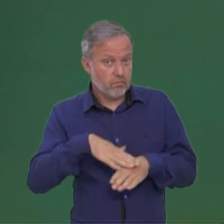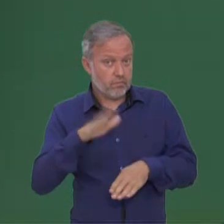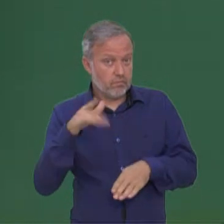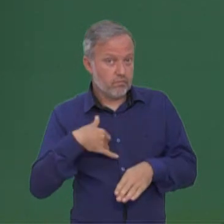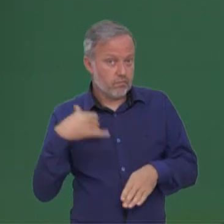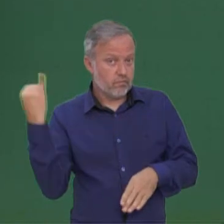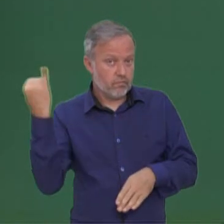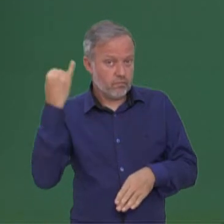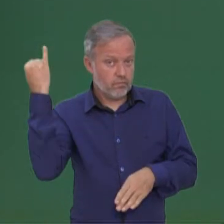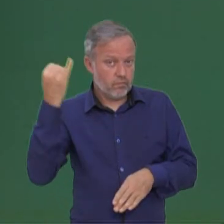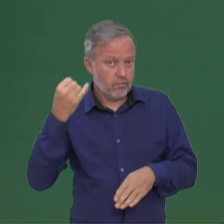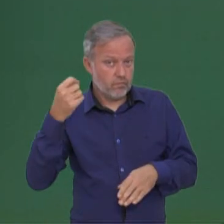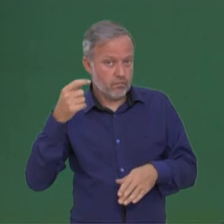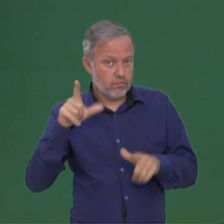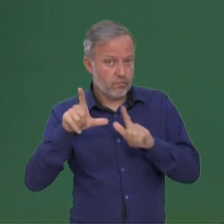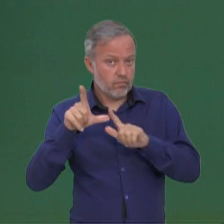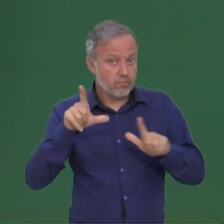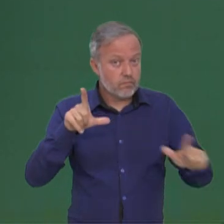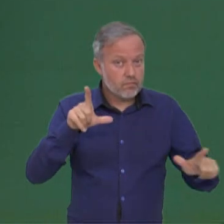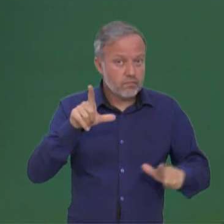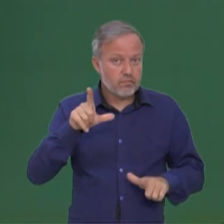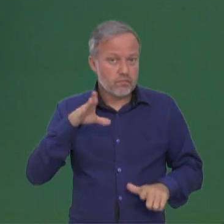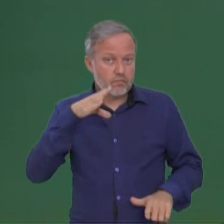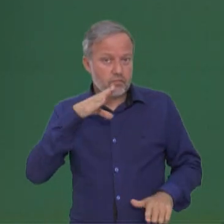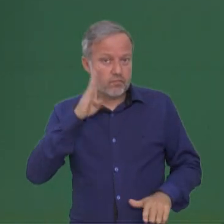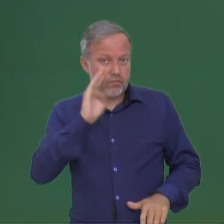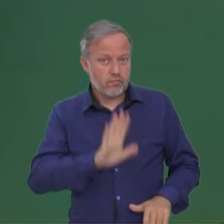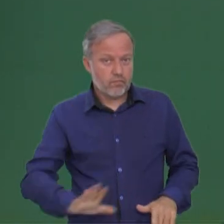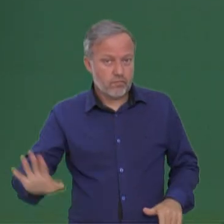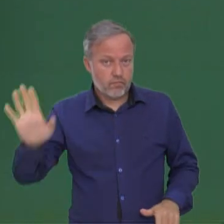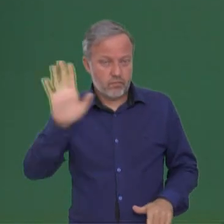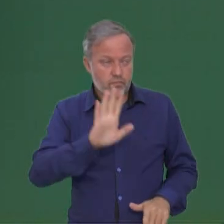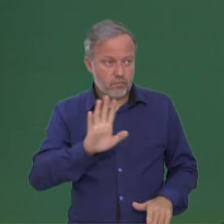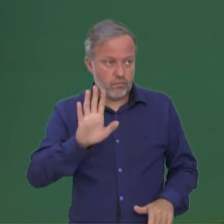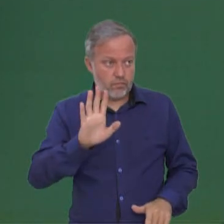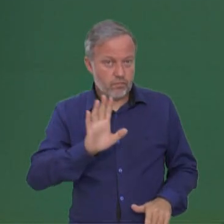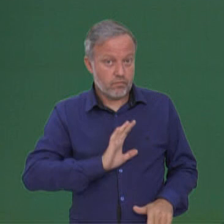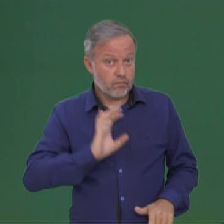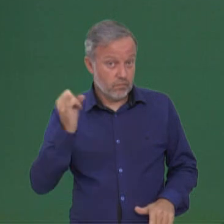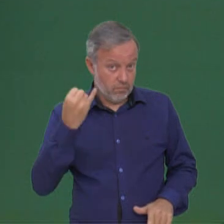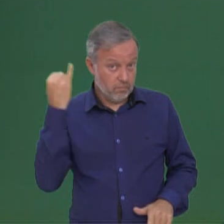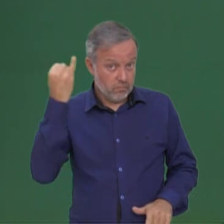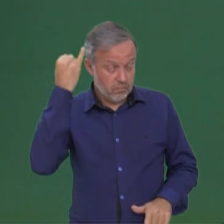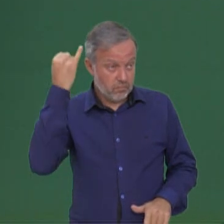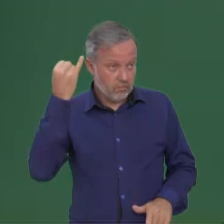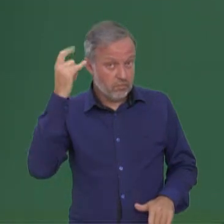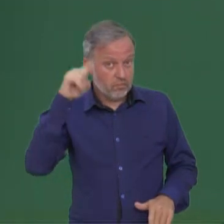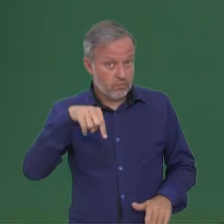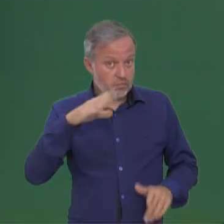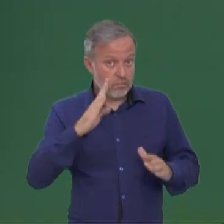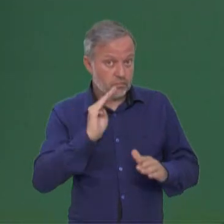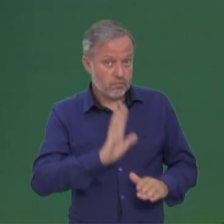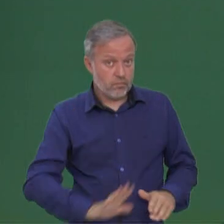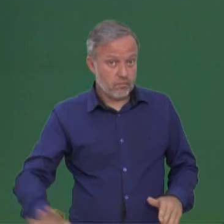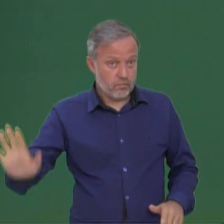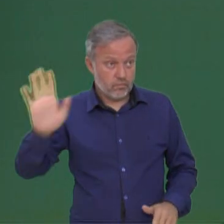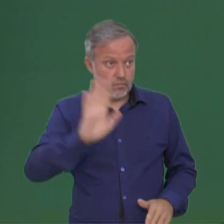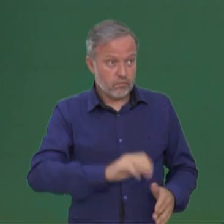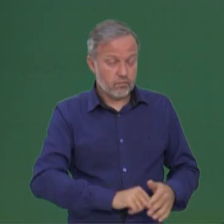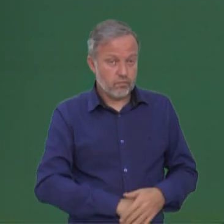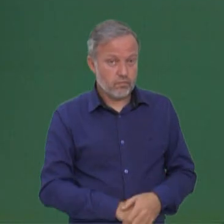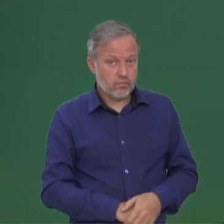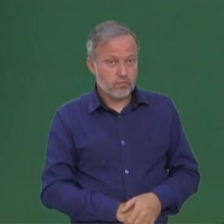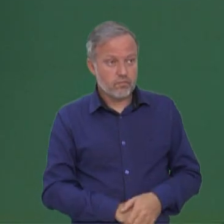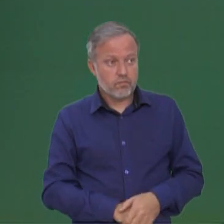mais importantes da literatura brasileira. É claro que ele foi importante, né? Mesmo enquanto ele era vivo. Por